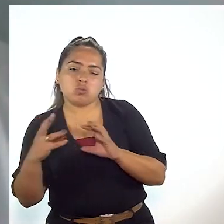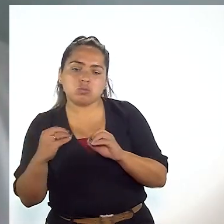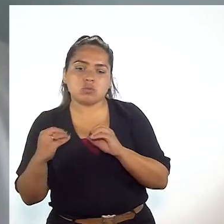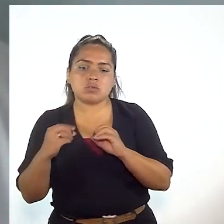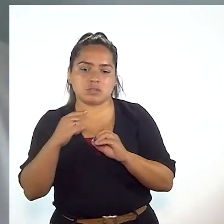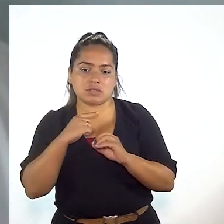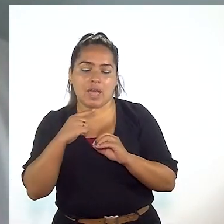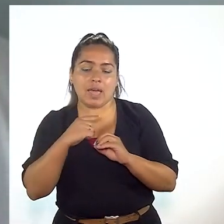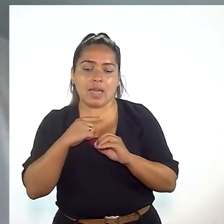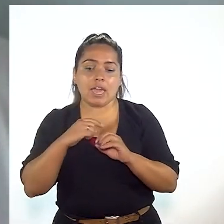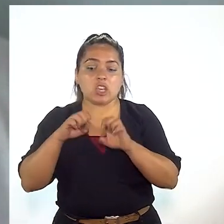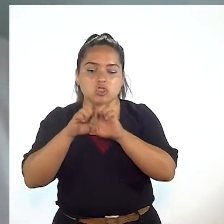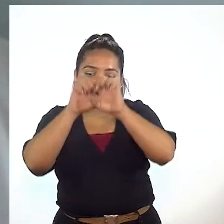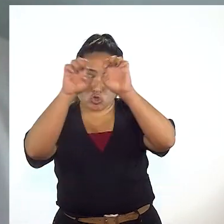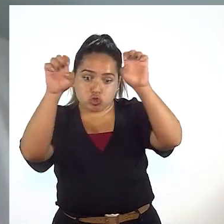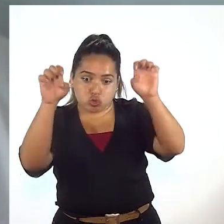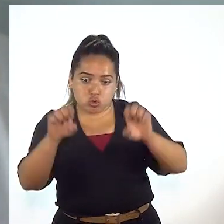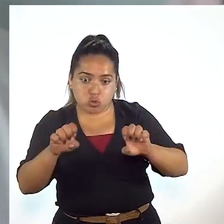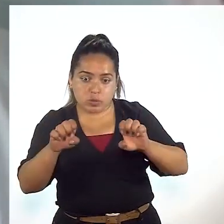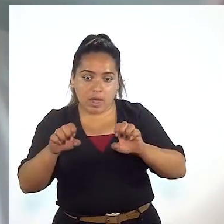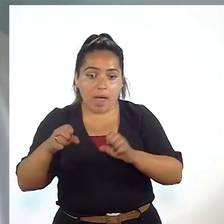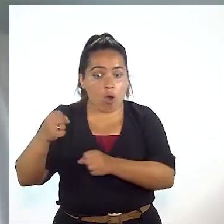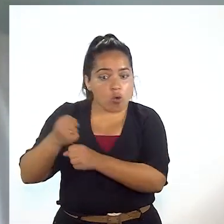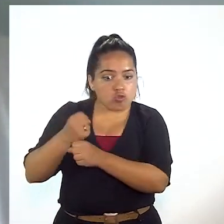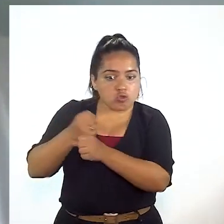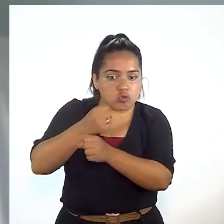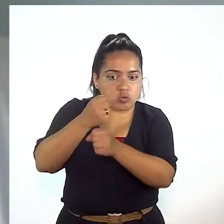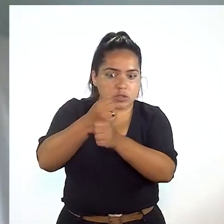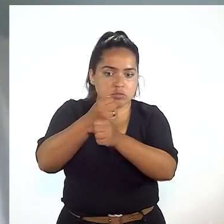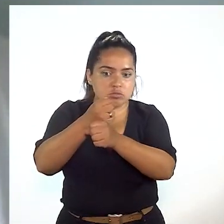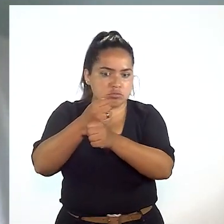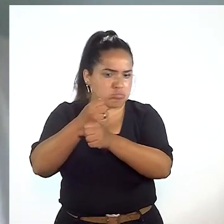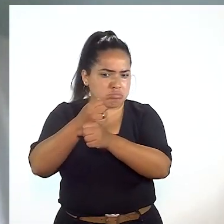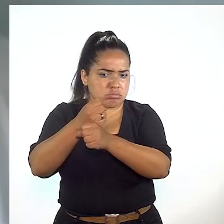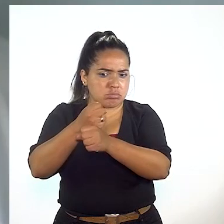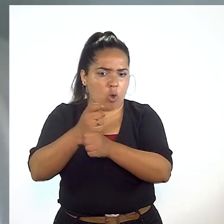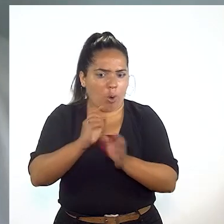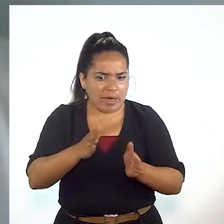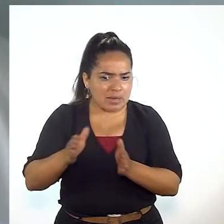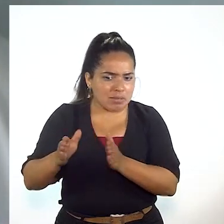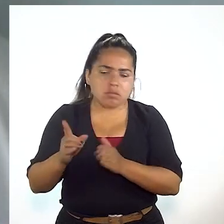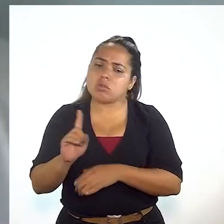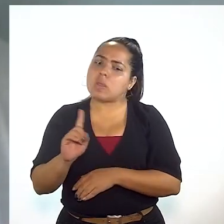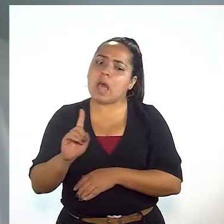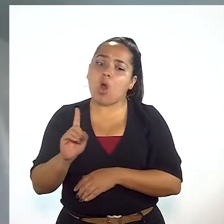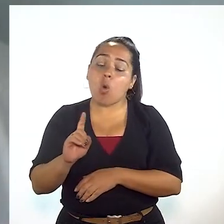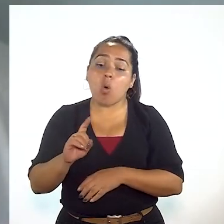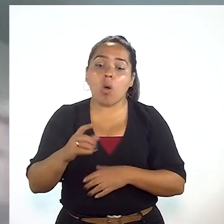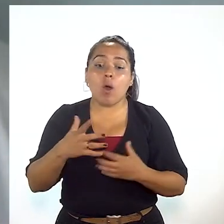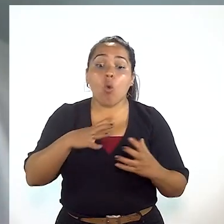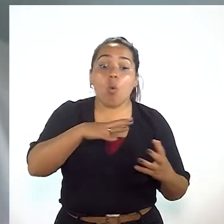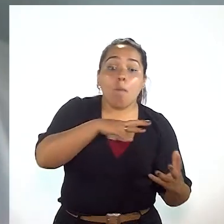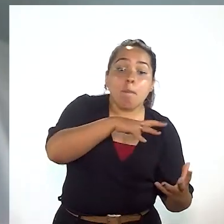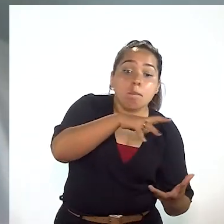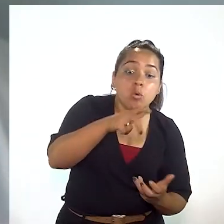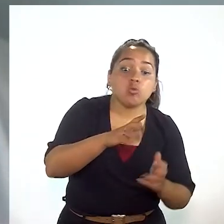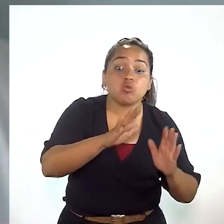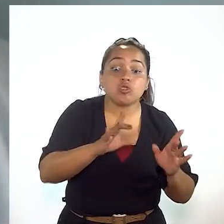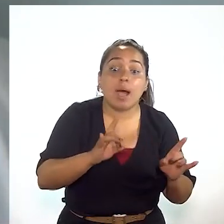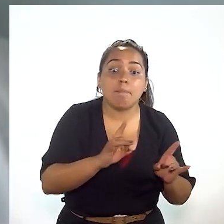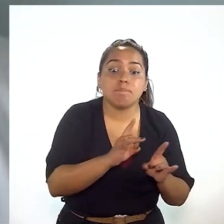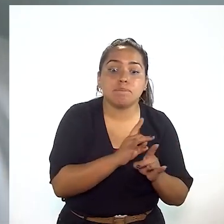de não gastar mais com todo mundo construindo a sua estrutura, mas podendo compartilhar os espaços, e